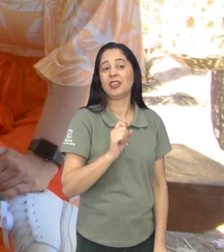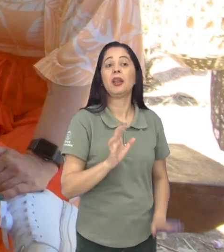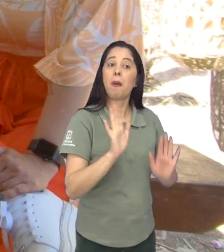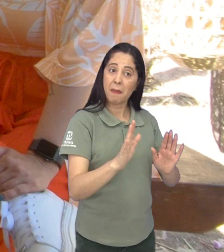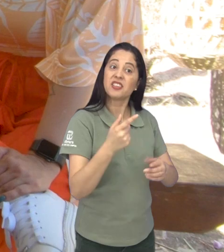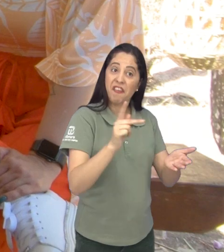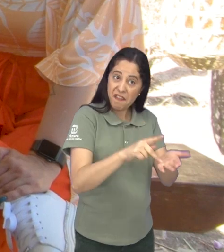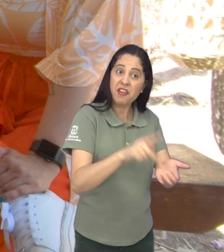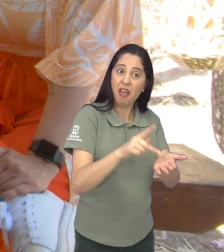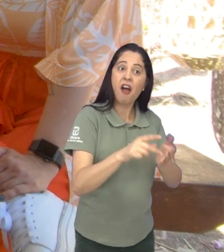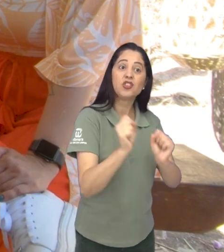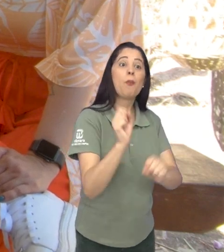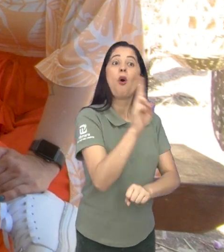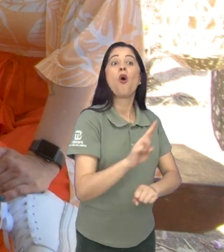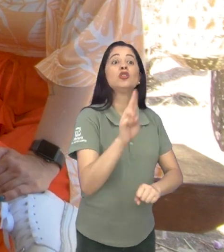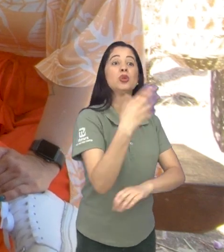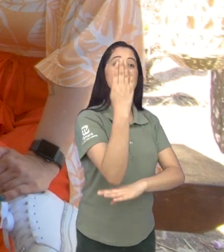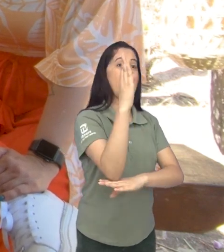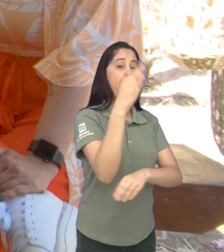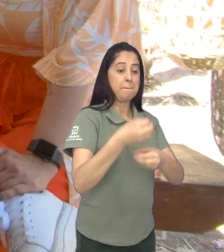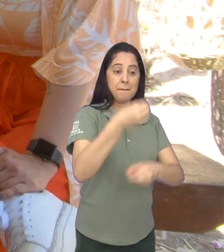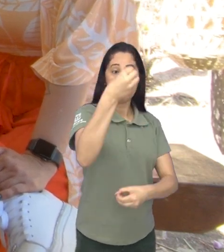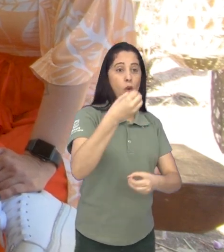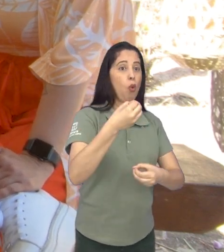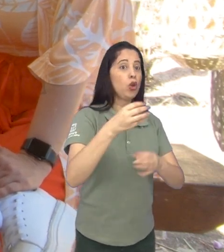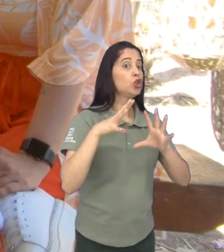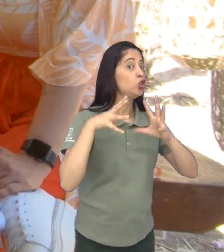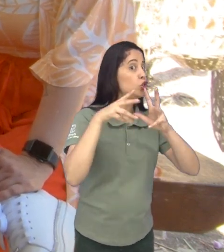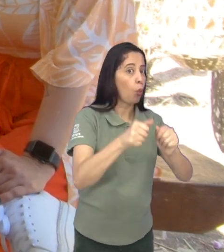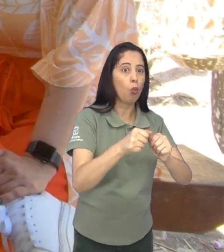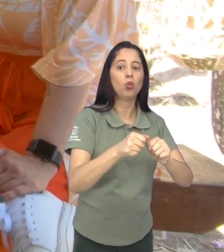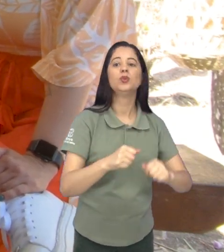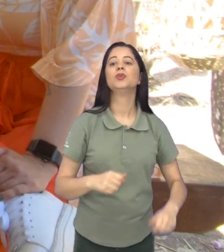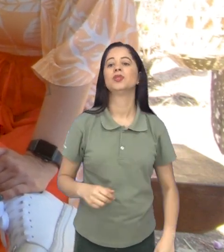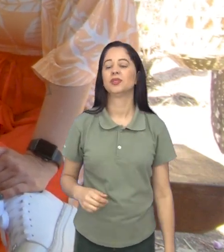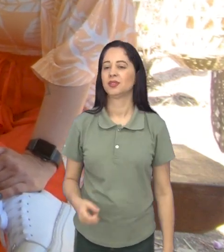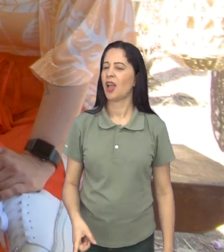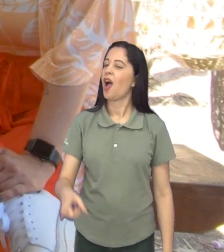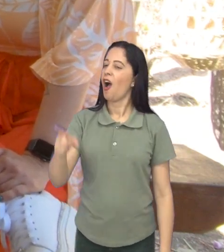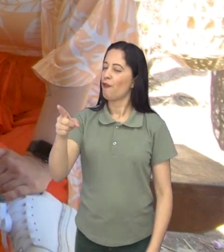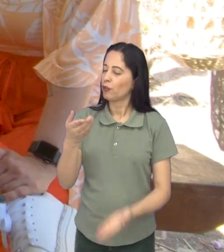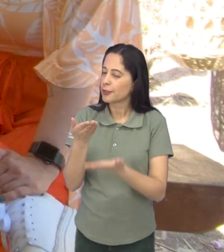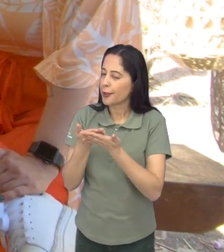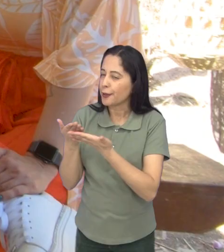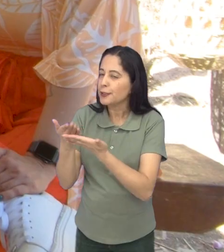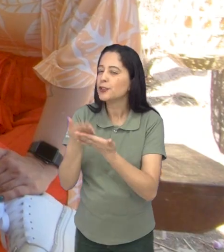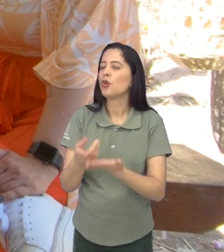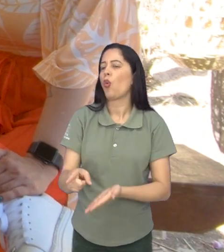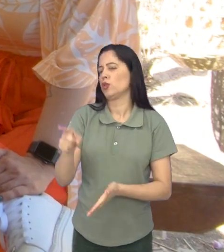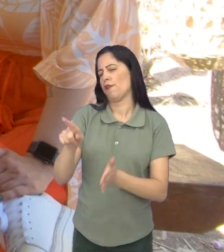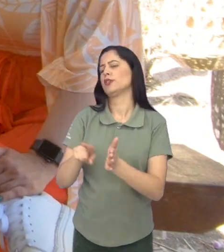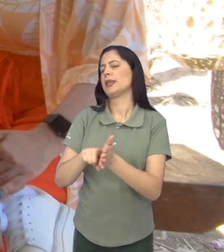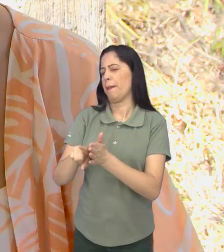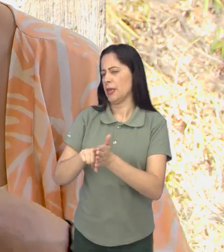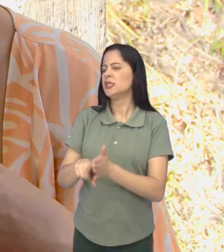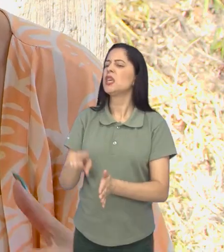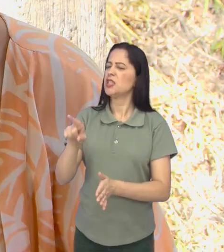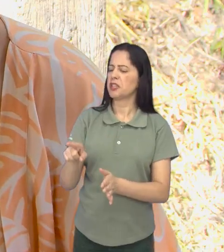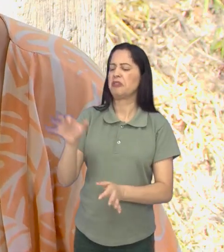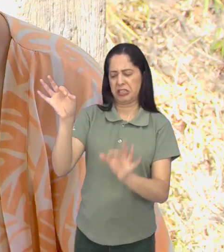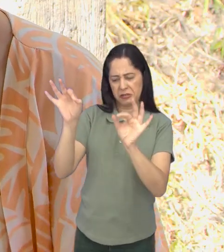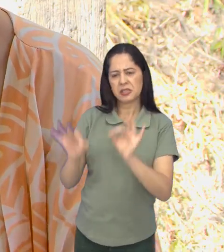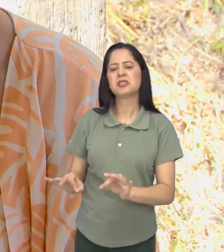conversa de pescador, no caso, né? Que é meio mentira. Mas é tudo isso mesmo. Com certeza. Você estuda, você tem,